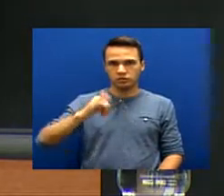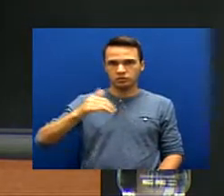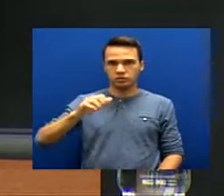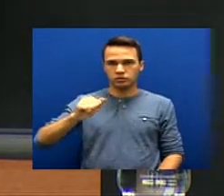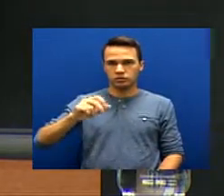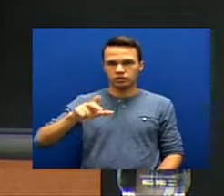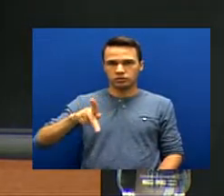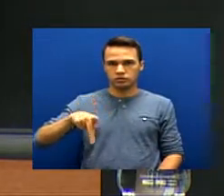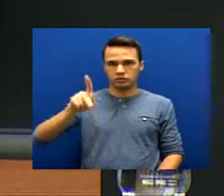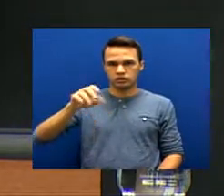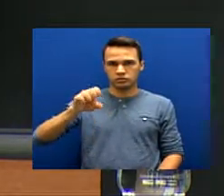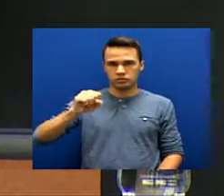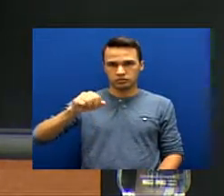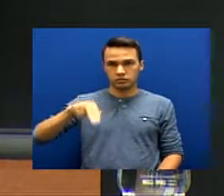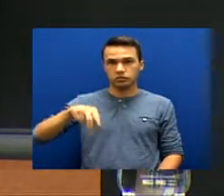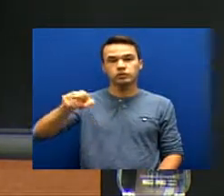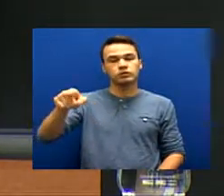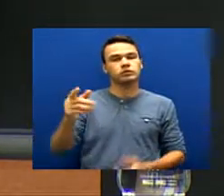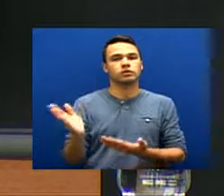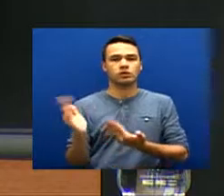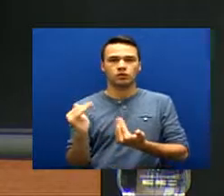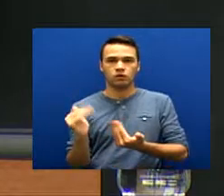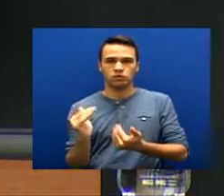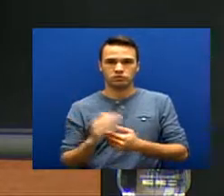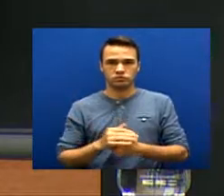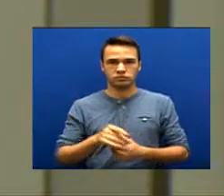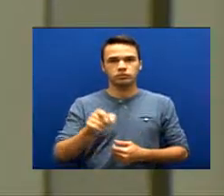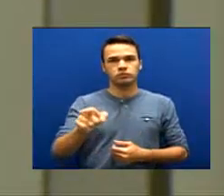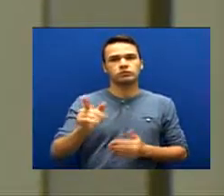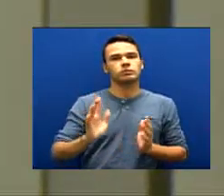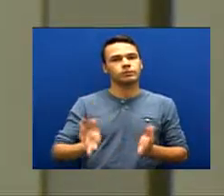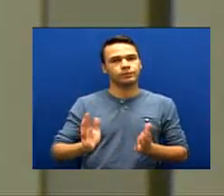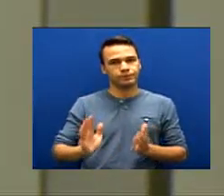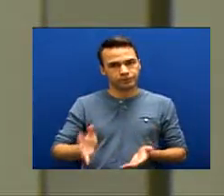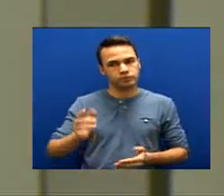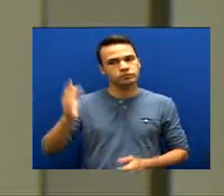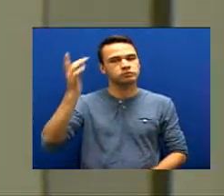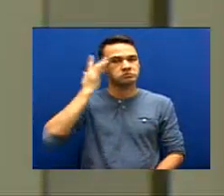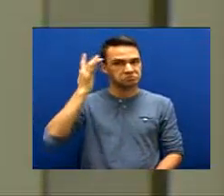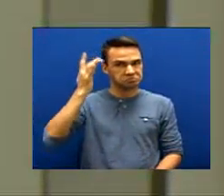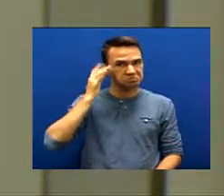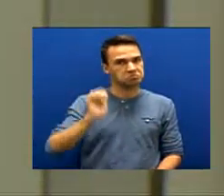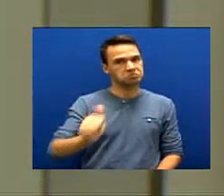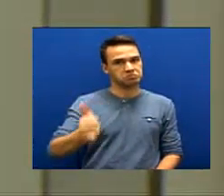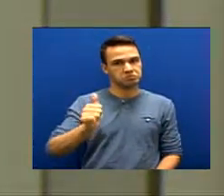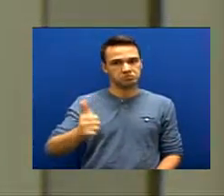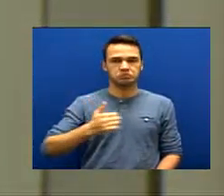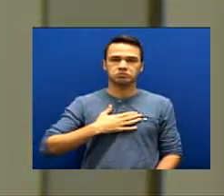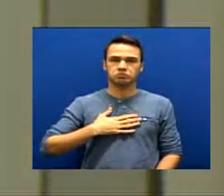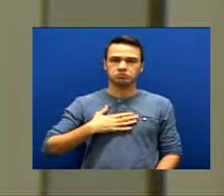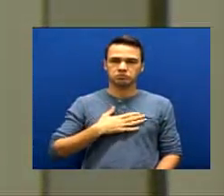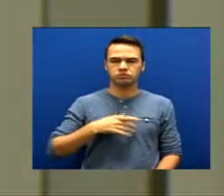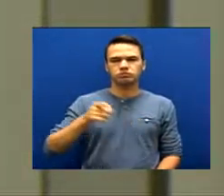Um passou e eu, de forma, não fiz a... Marcos Gladstone.